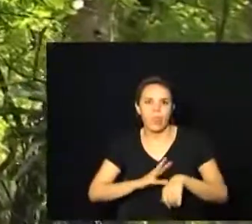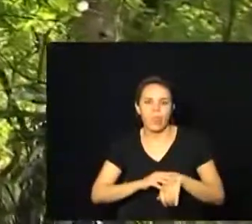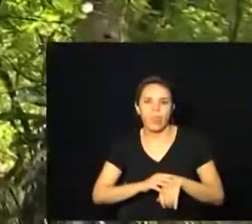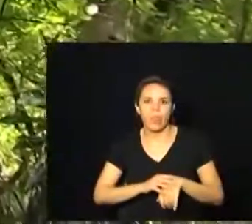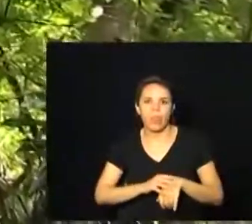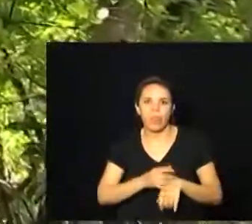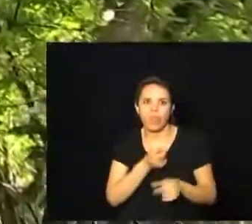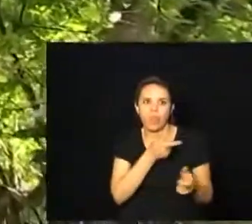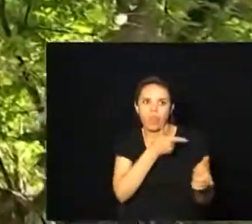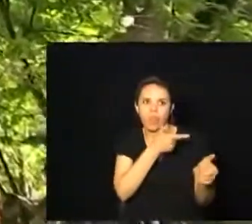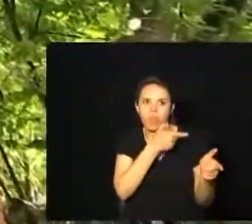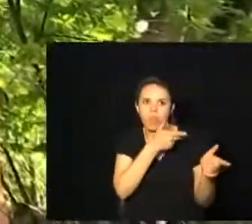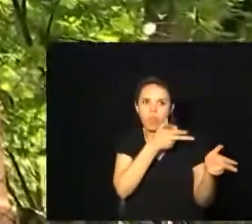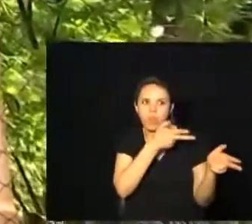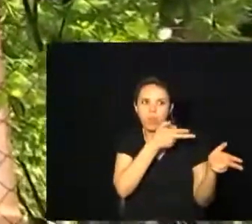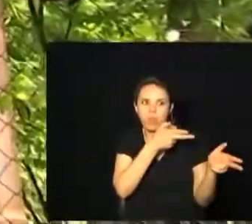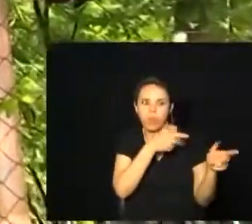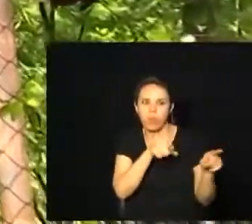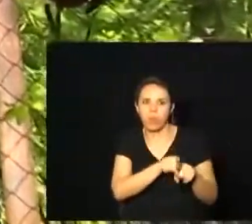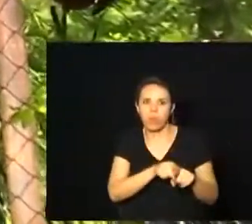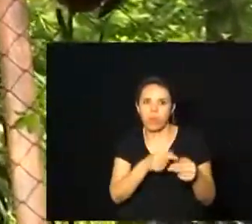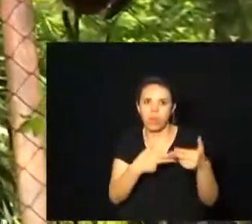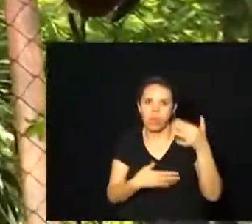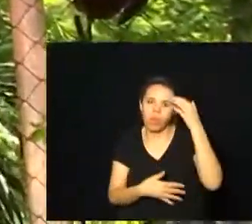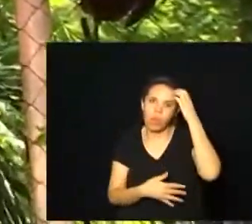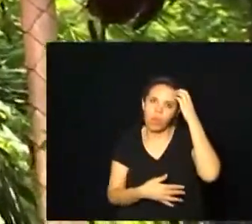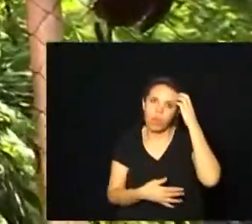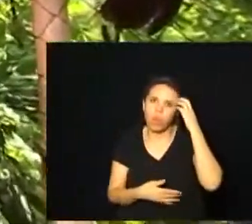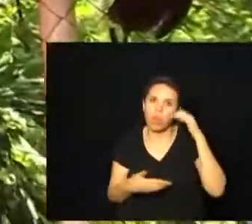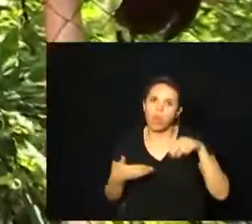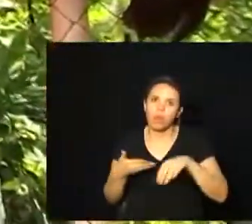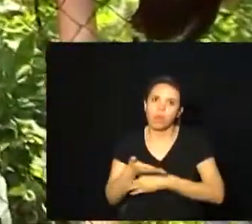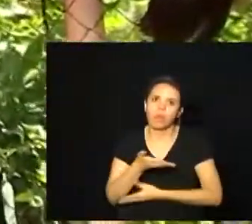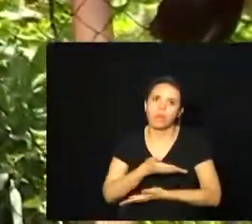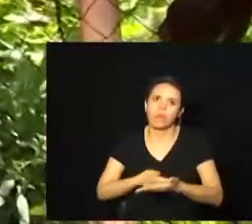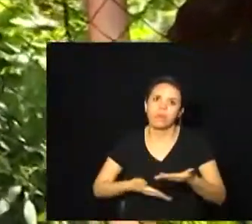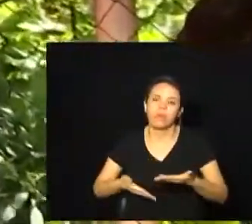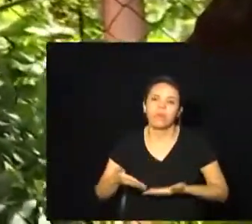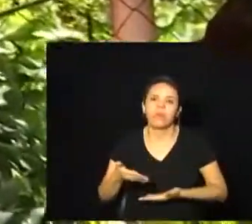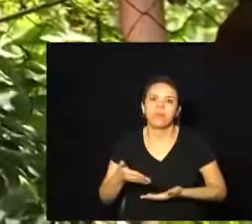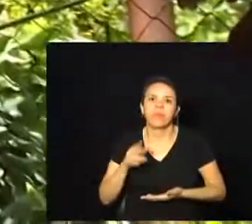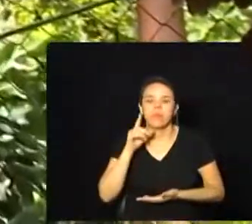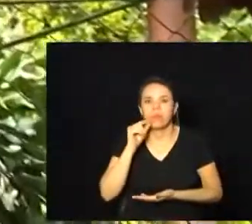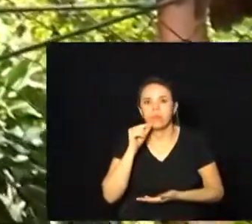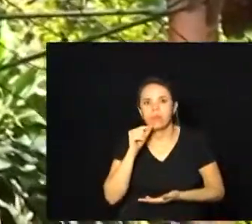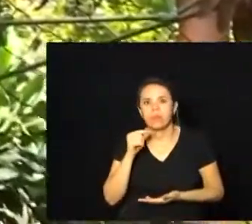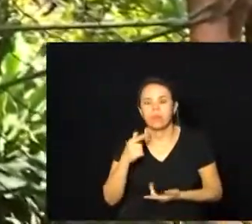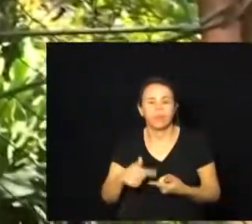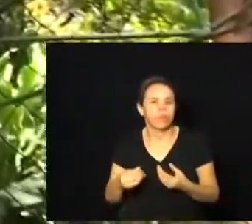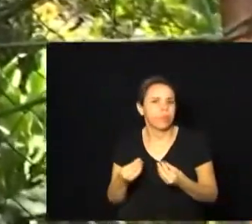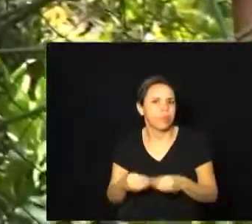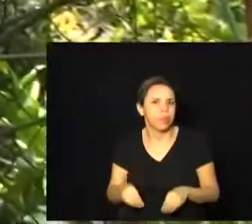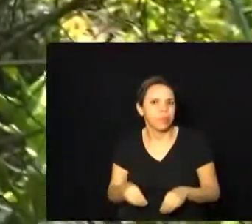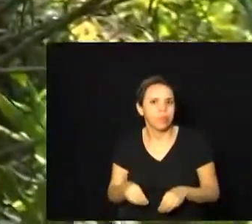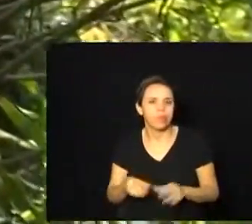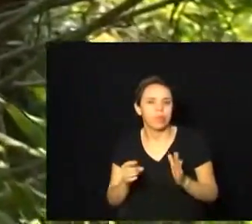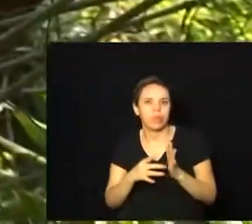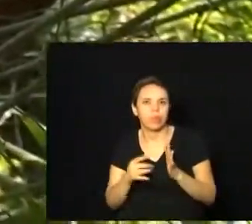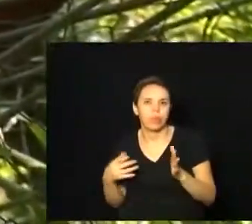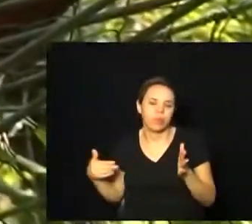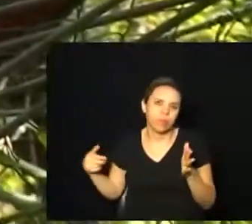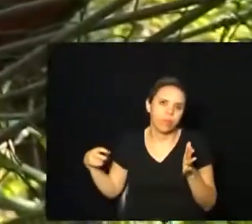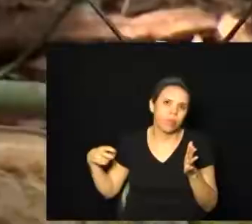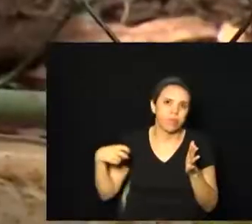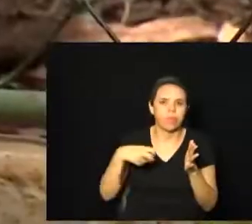de chumbinho. E também outras questões que envolvem aves que se chocam com fachadas de vidro, por